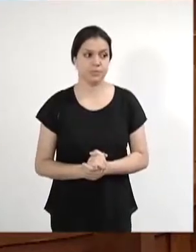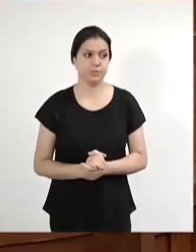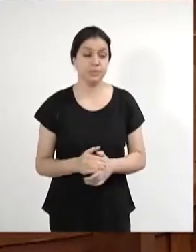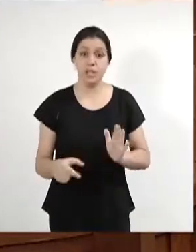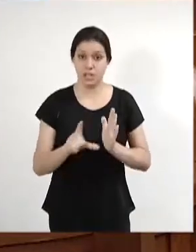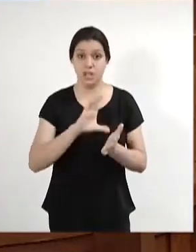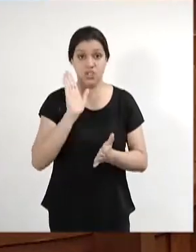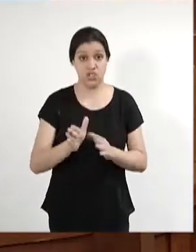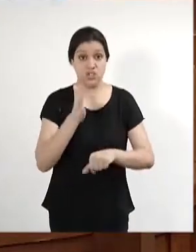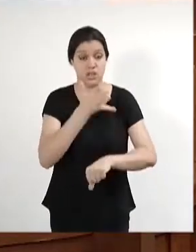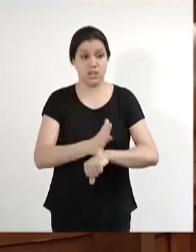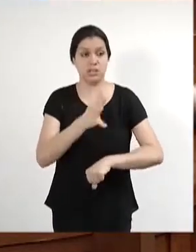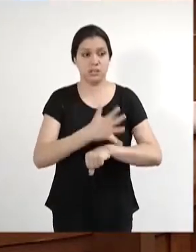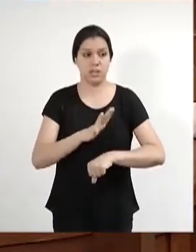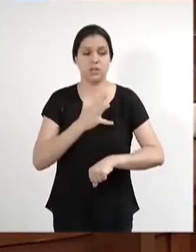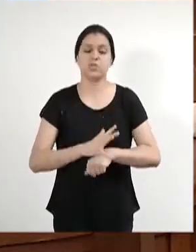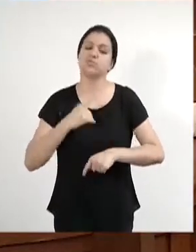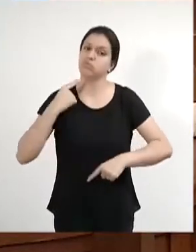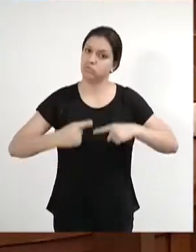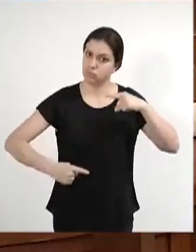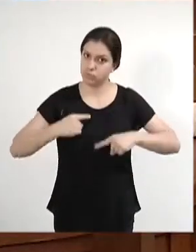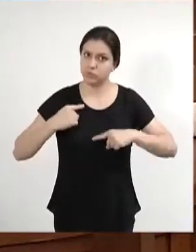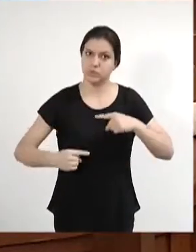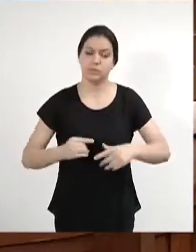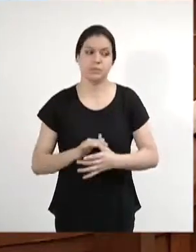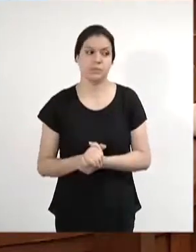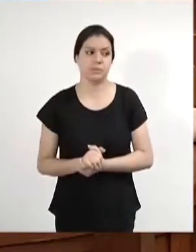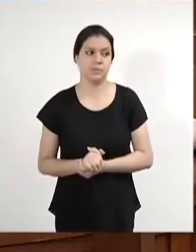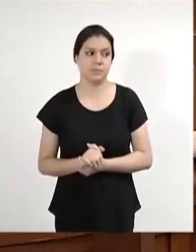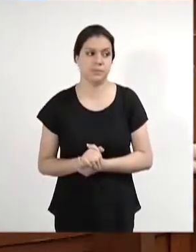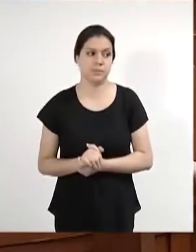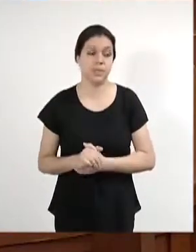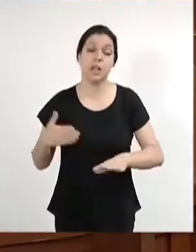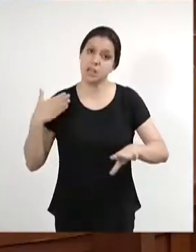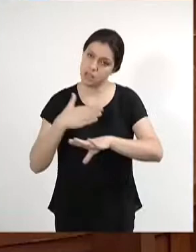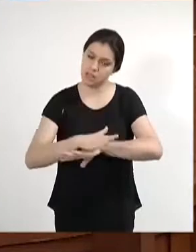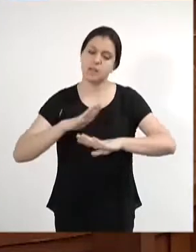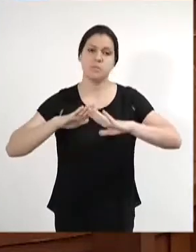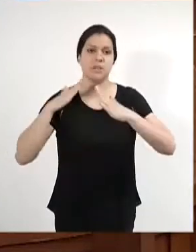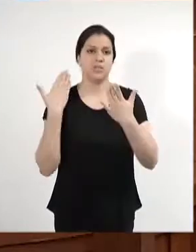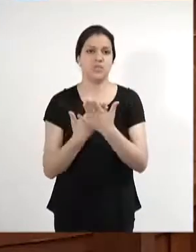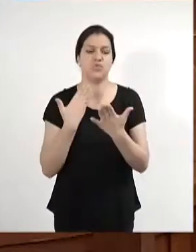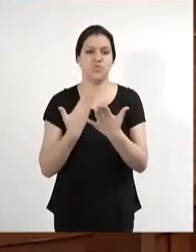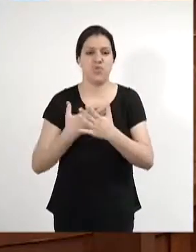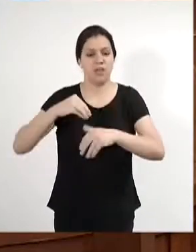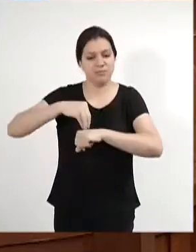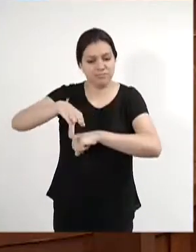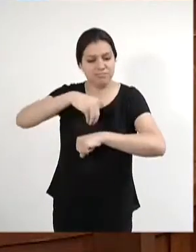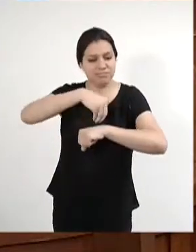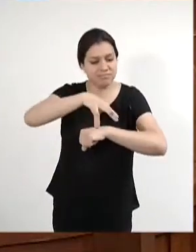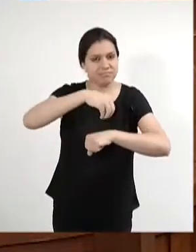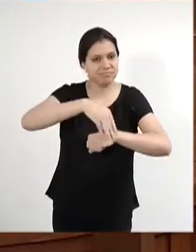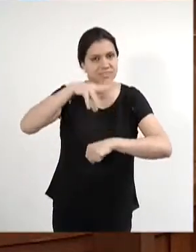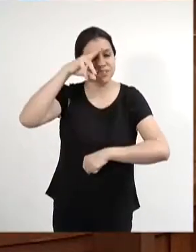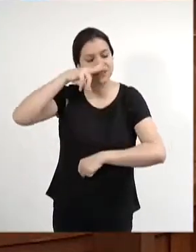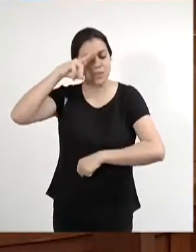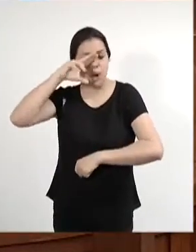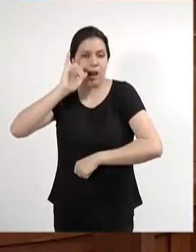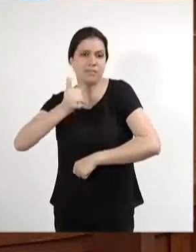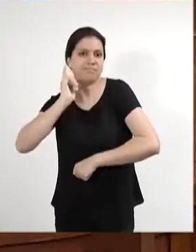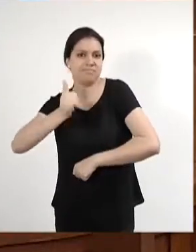um treinamento, por uma discussão, e poder ir para a escola fazer um